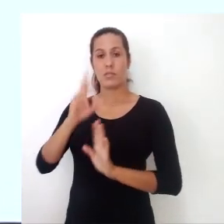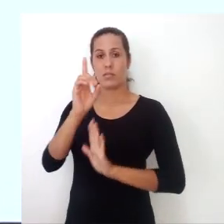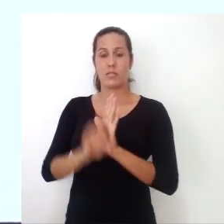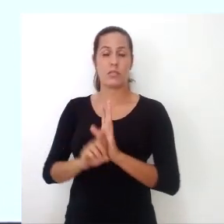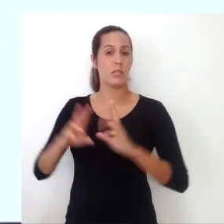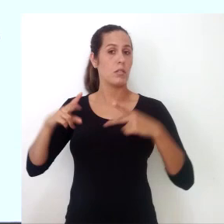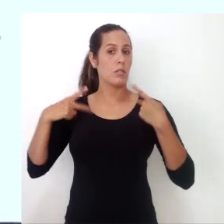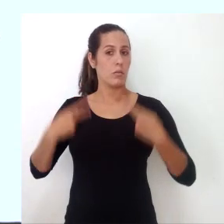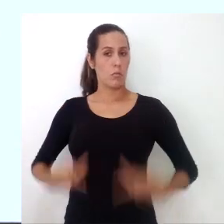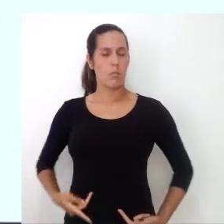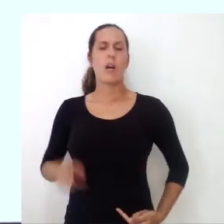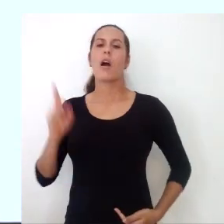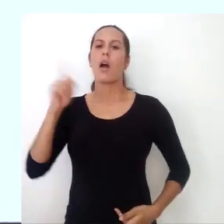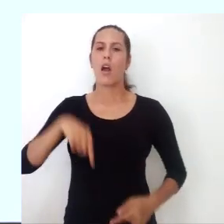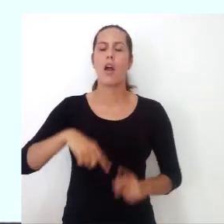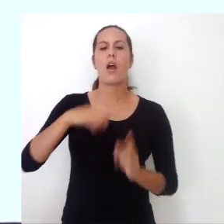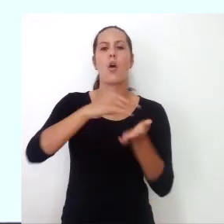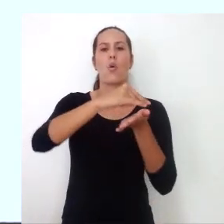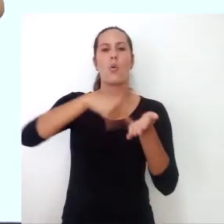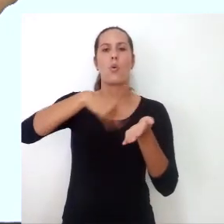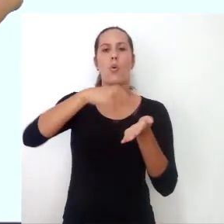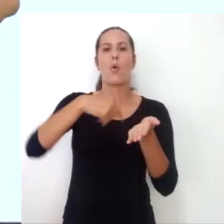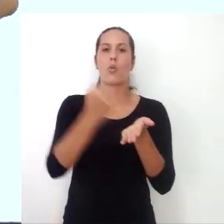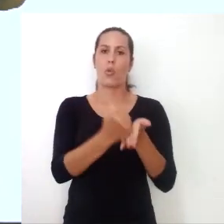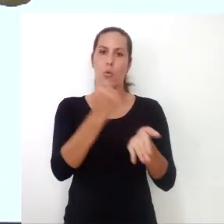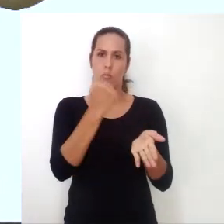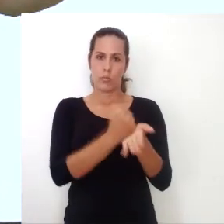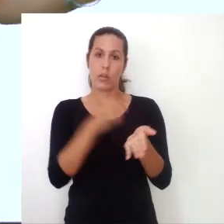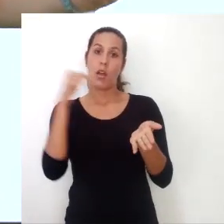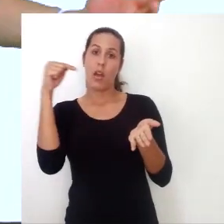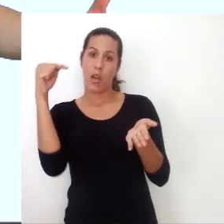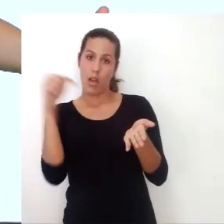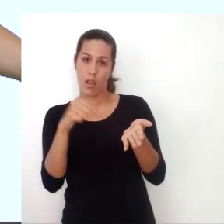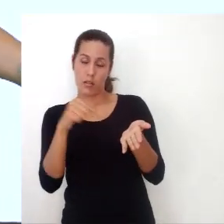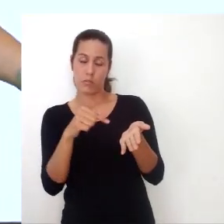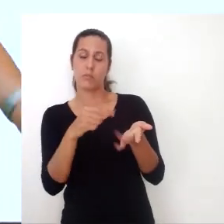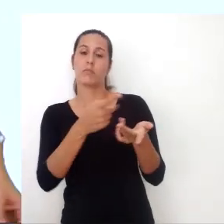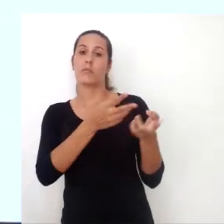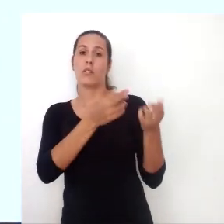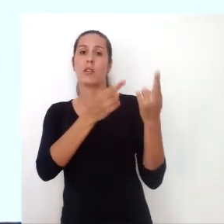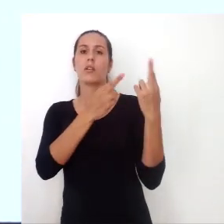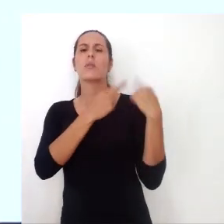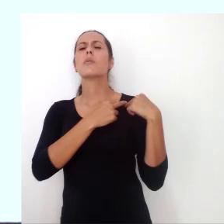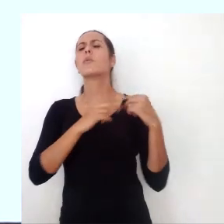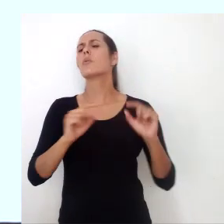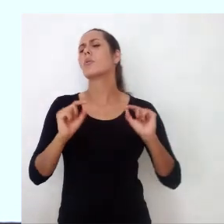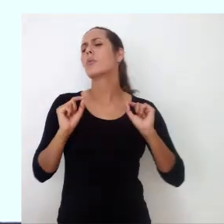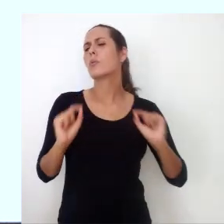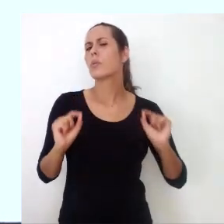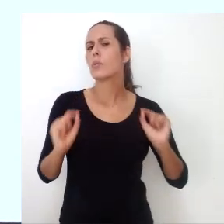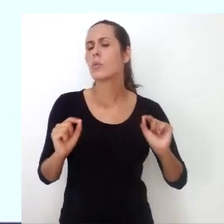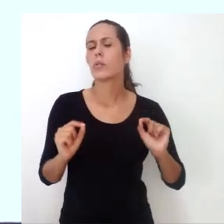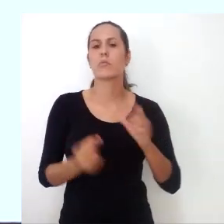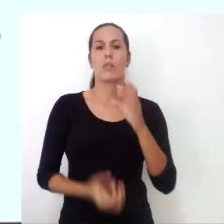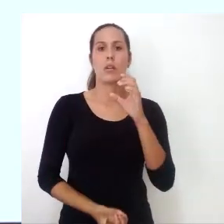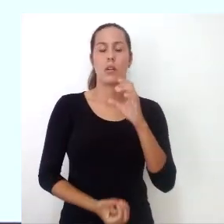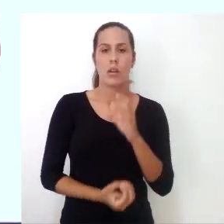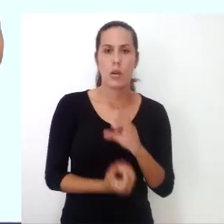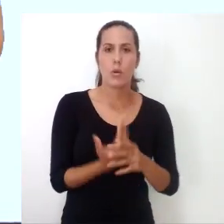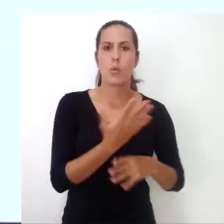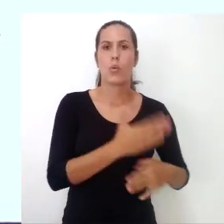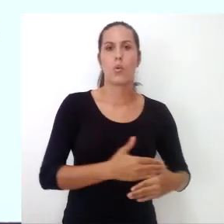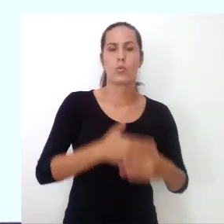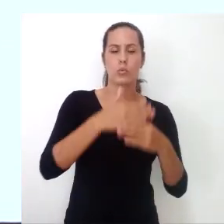é um documento, e esse documento foi responsável para quê? Para incentivar a construção e a